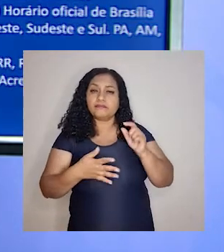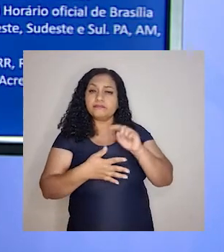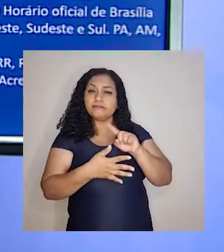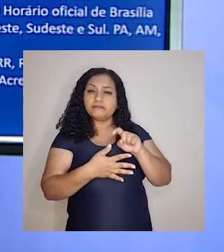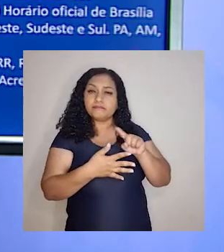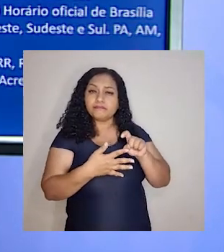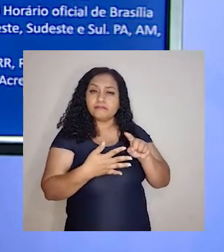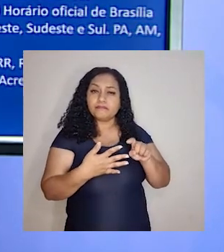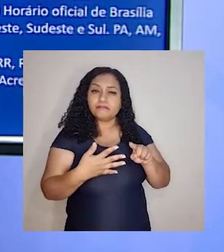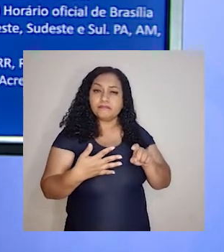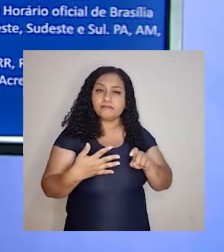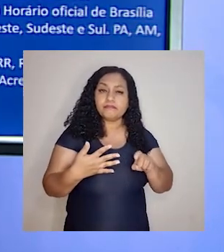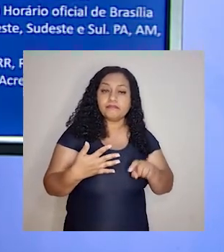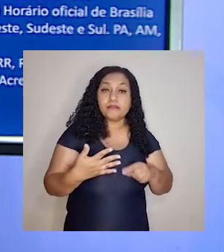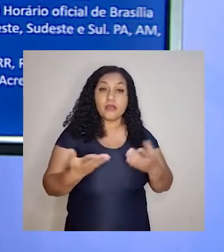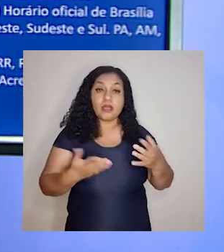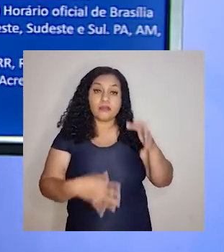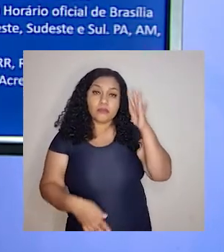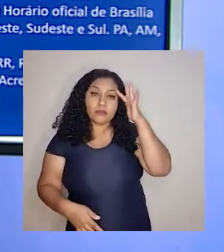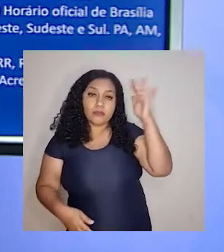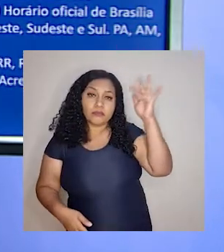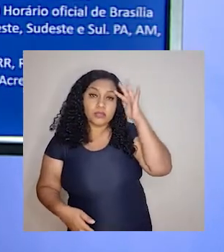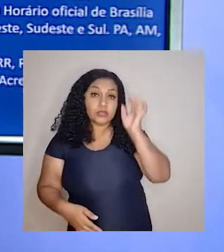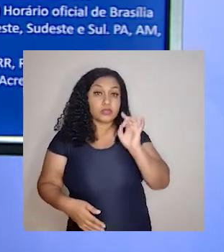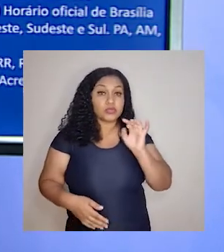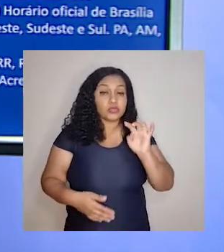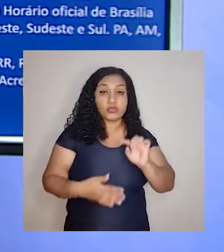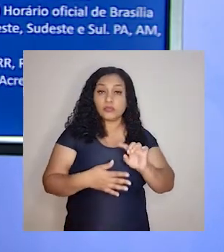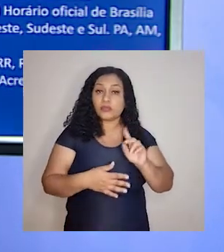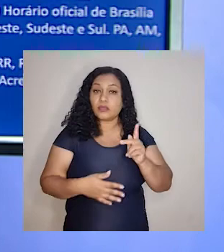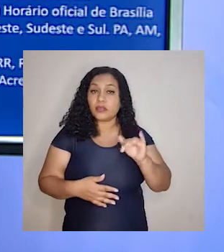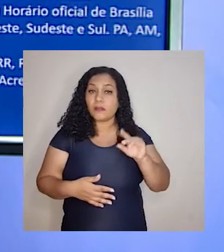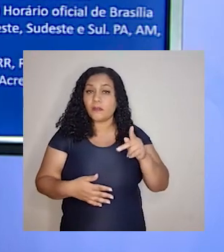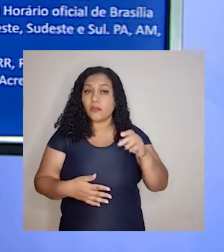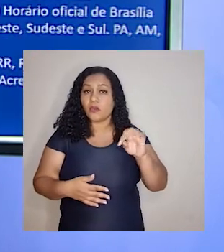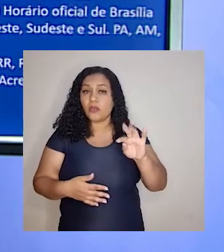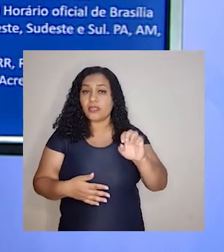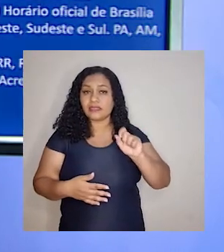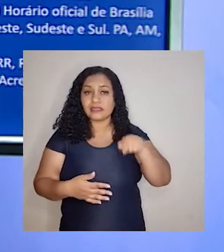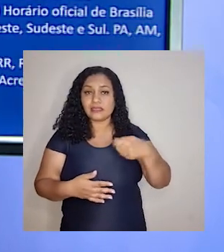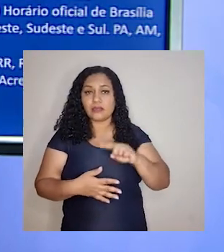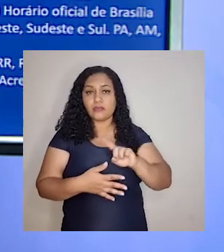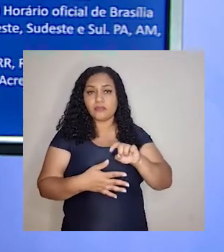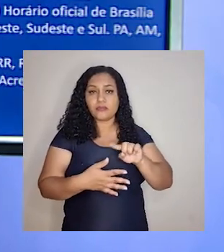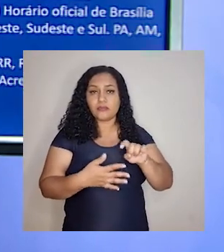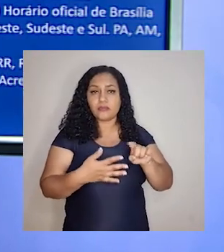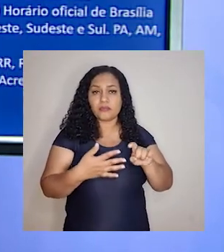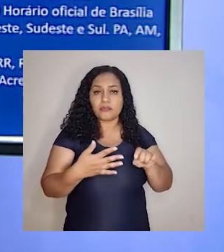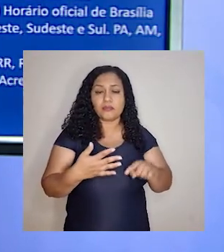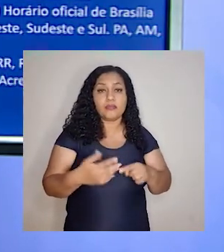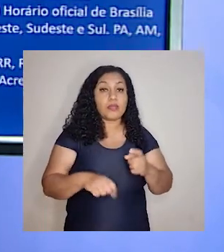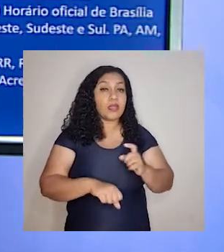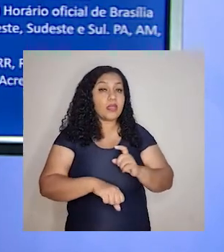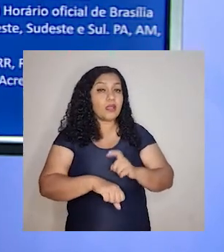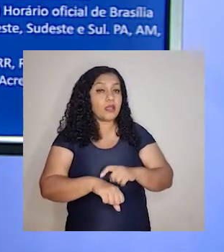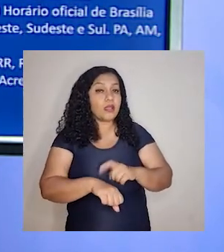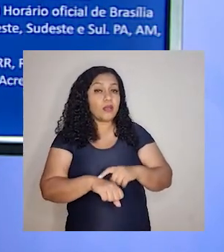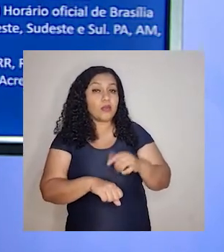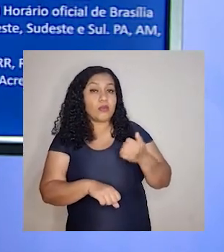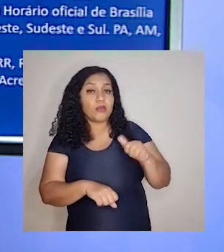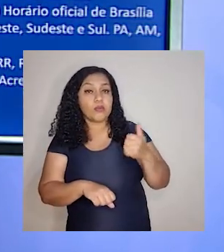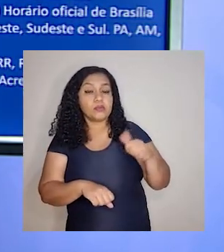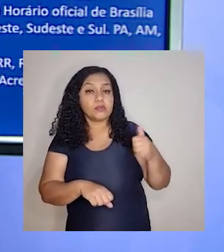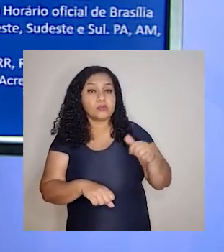né Vamos imaginar que agora tá só uma hipótese são 11 horas da manhã no nosso